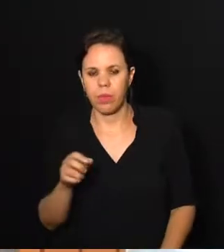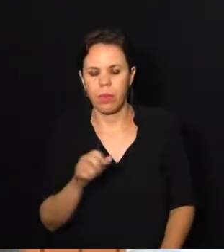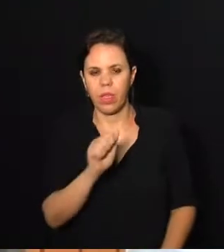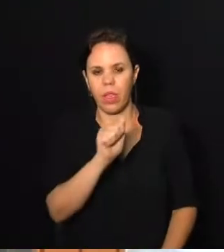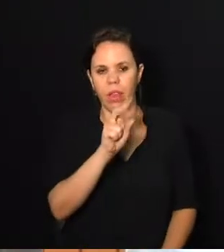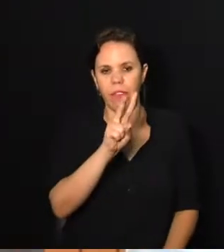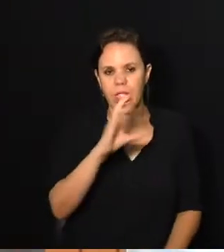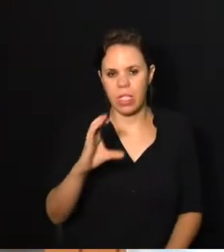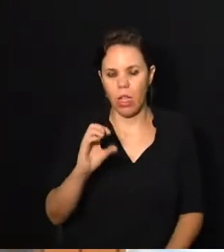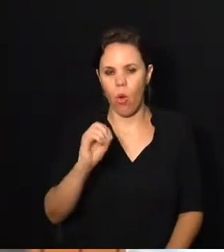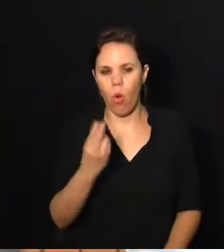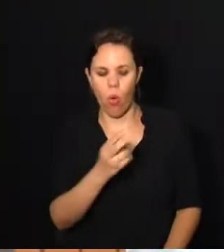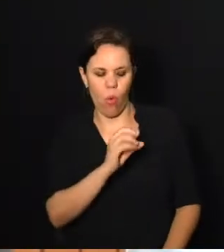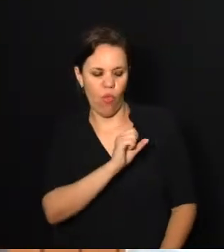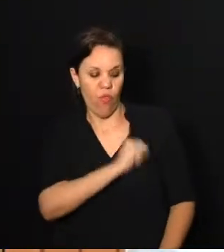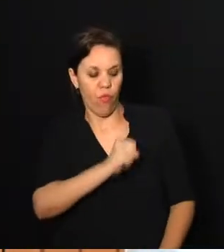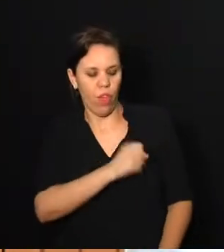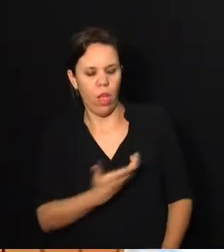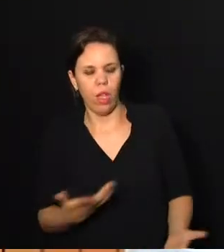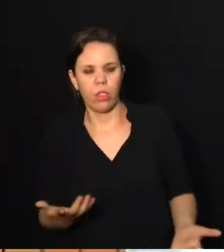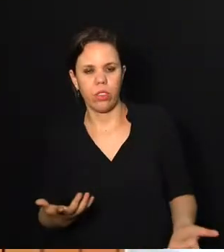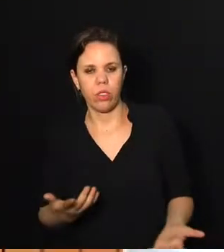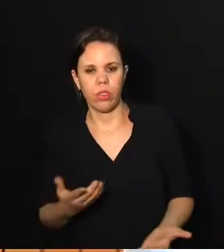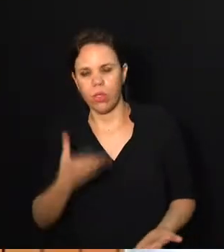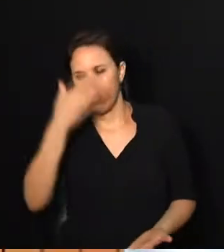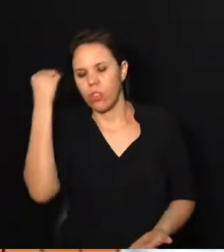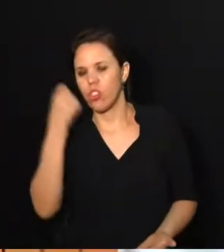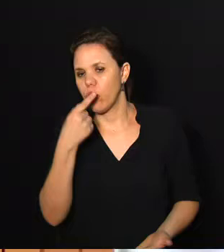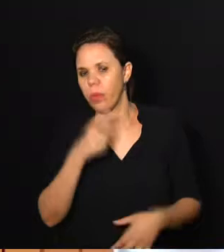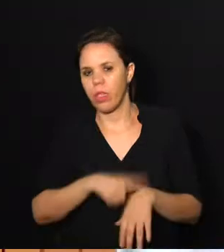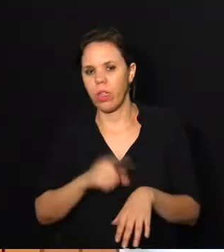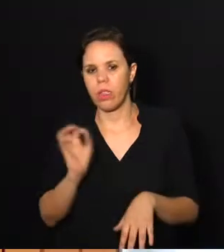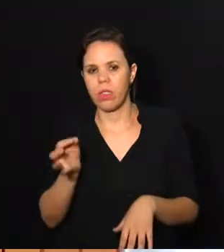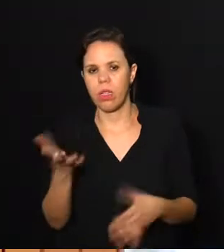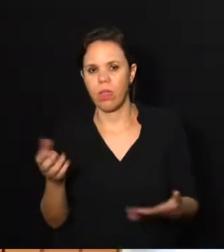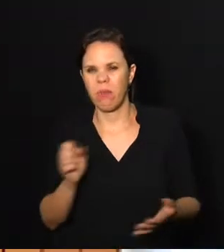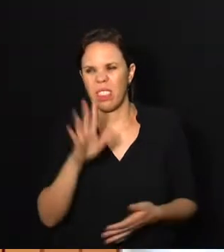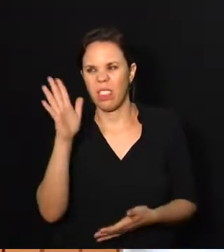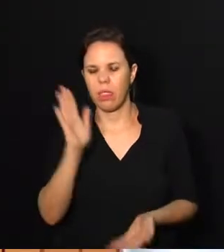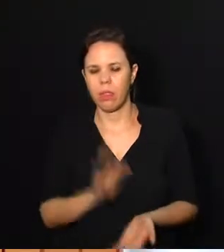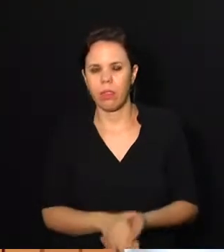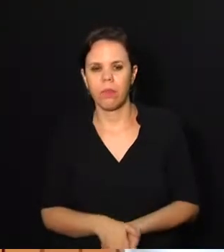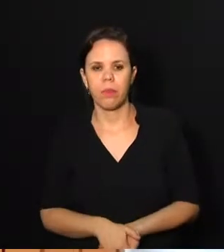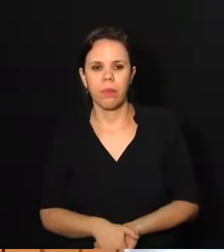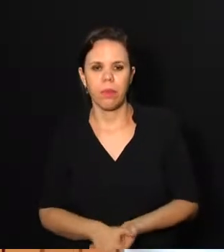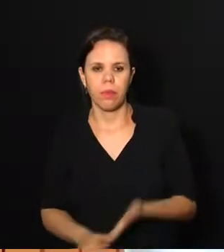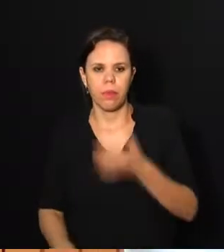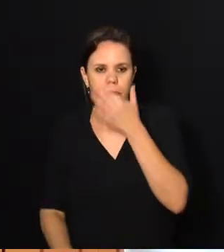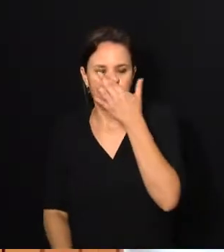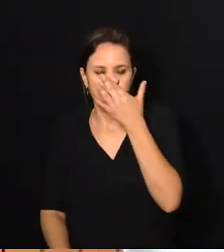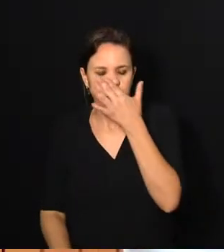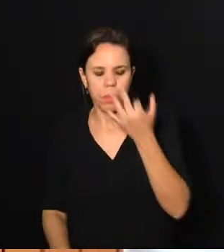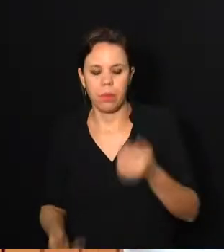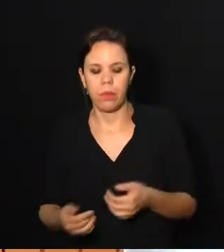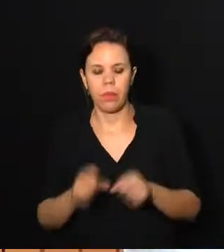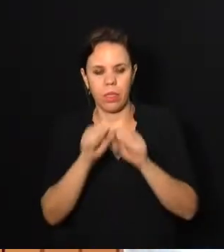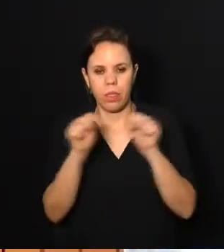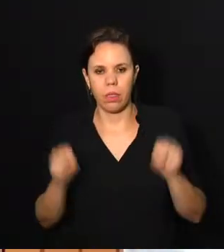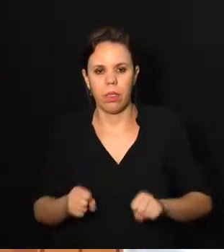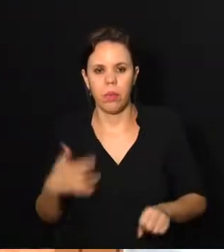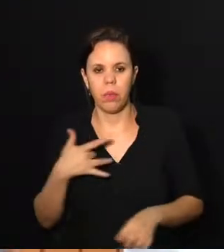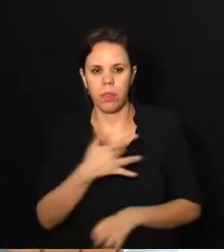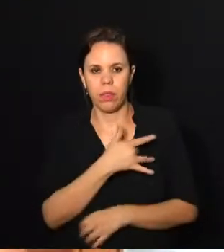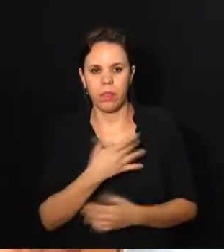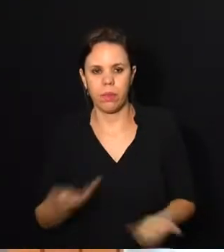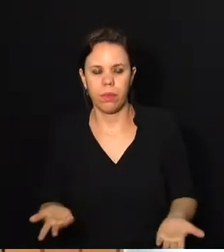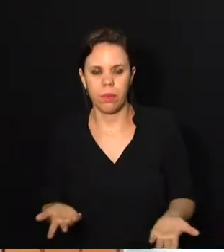idoso, porque deixou de tomar um remédio no horário certo, é muito mais caro né, no sistema de saúde do